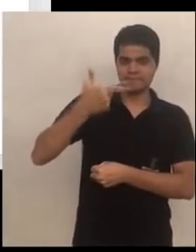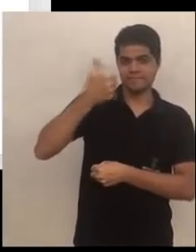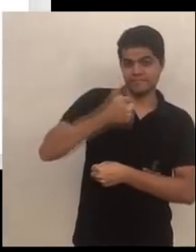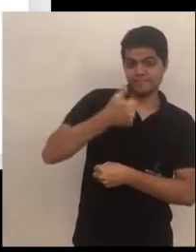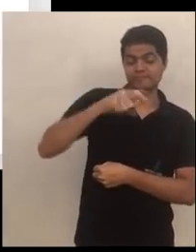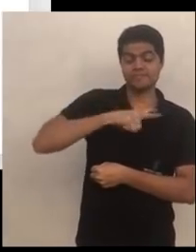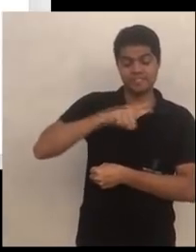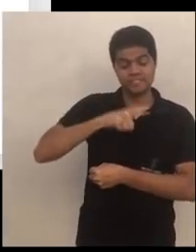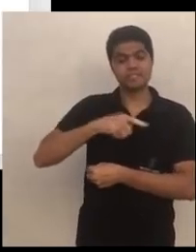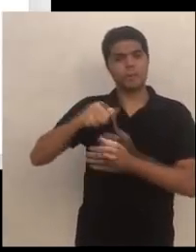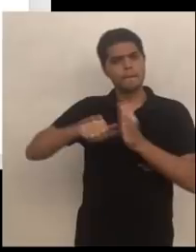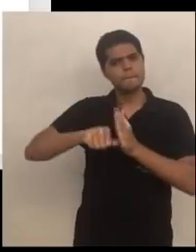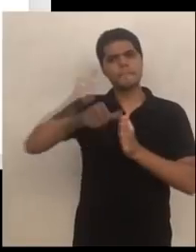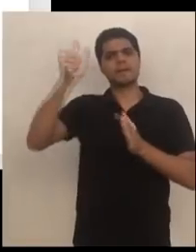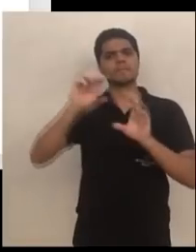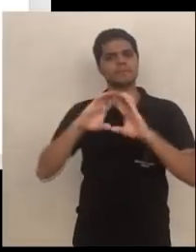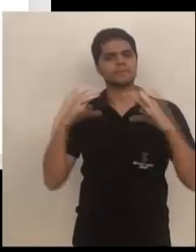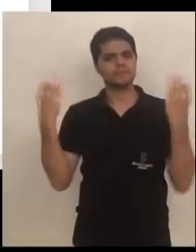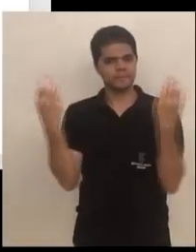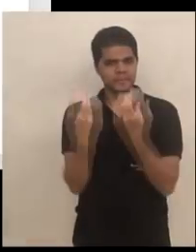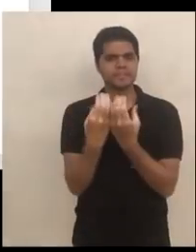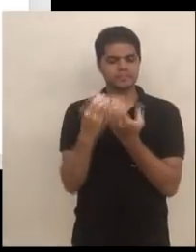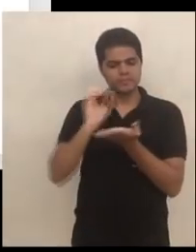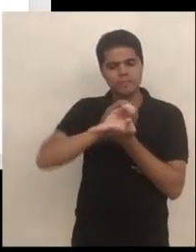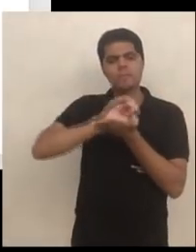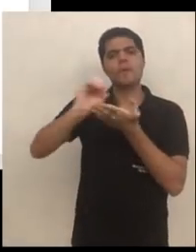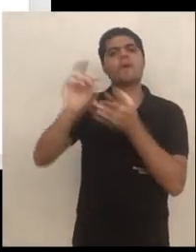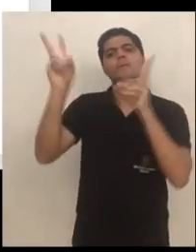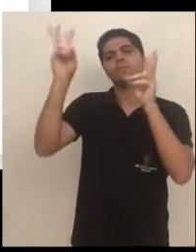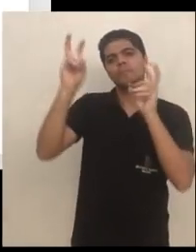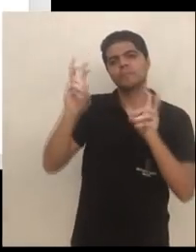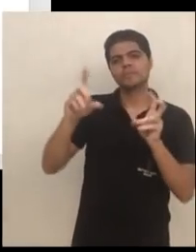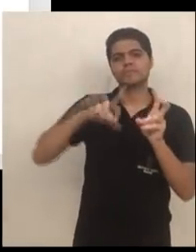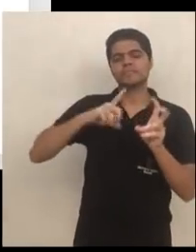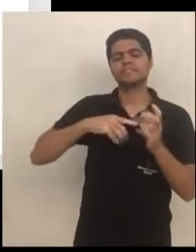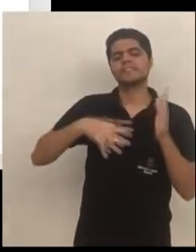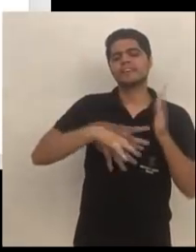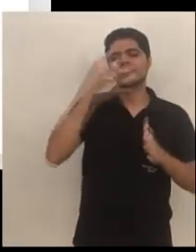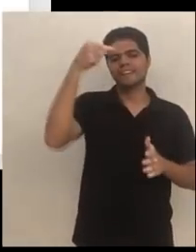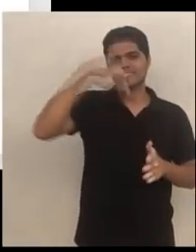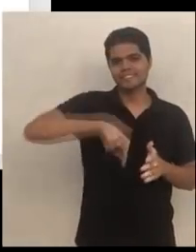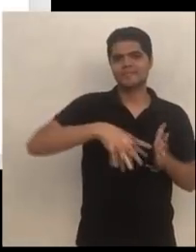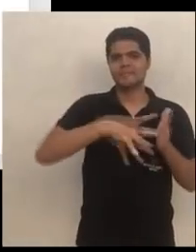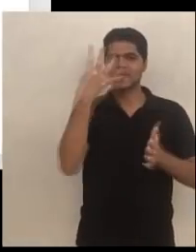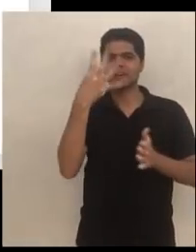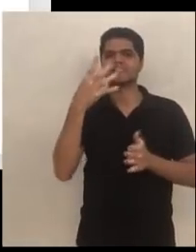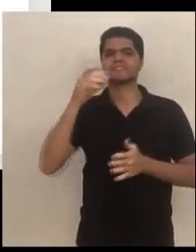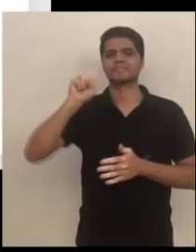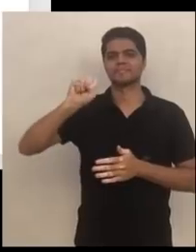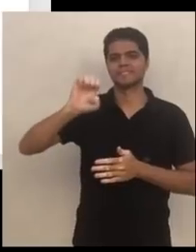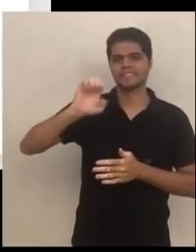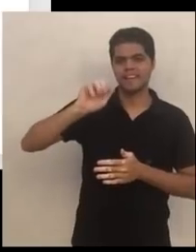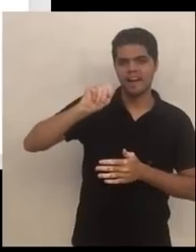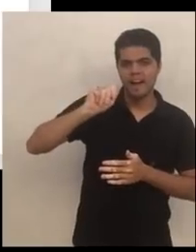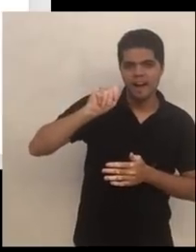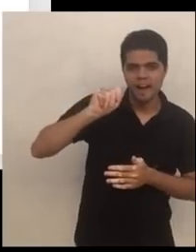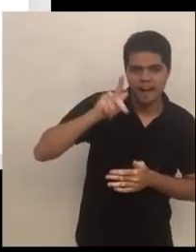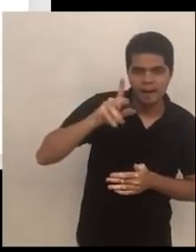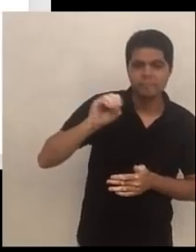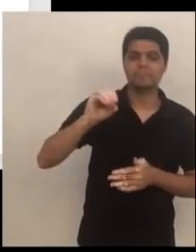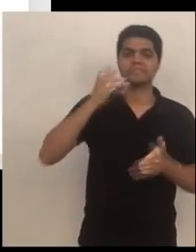todos vocês que estão aqui nesse momento aqui no quarto CEAPO. Eu sei que o evento está estourado, mais de